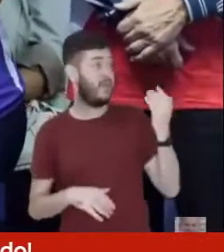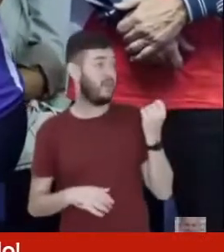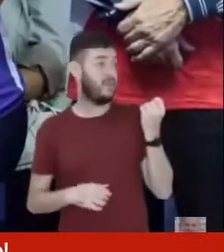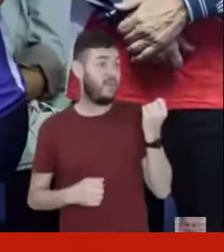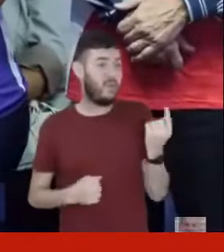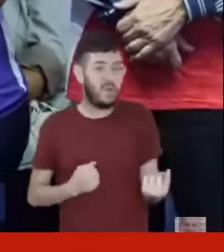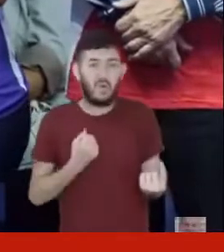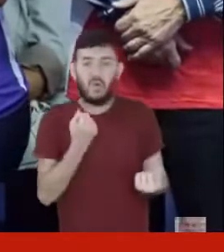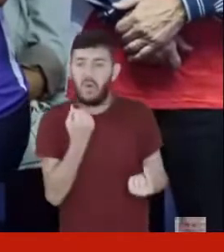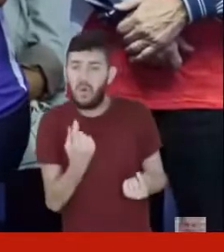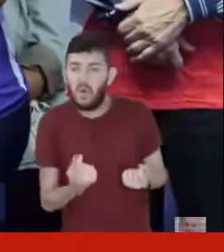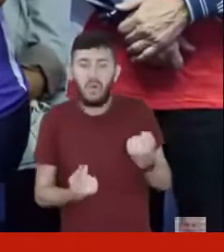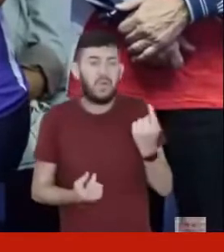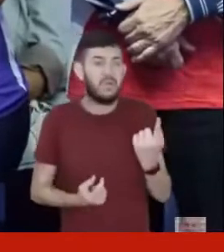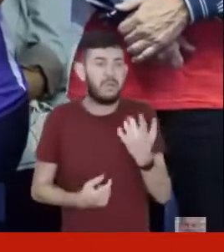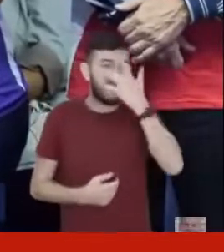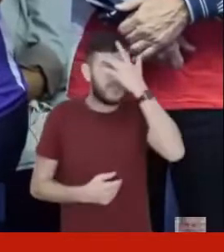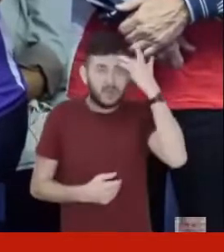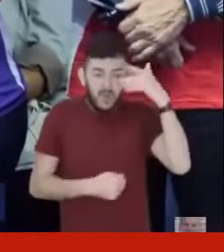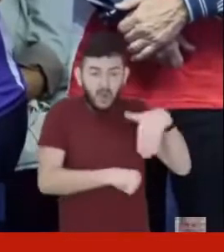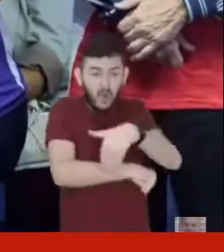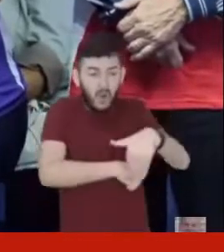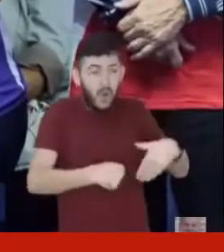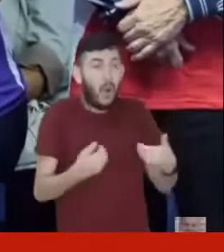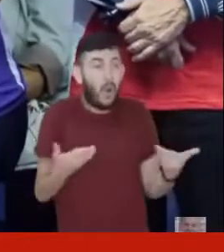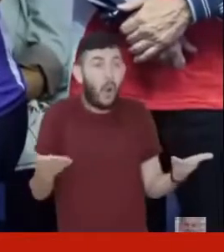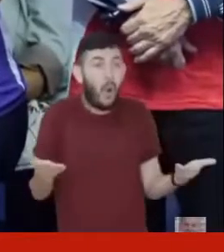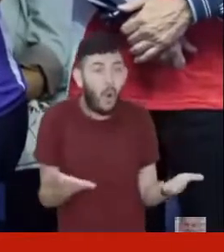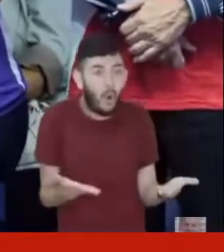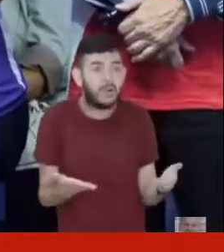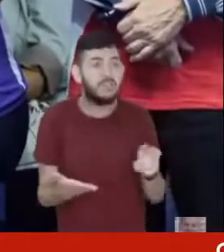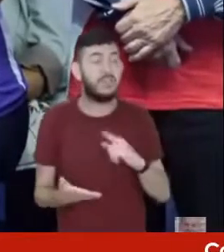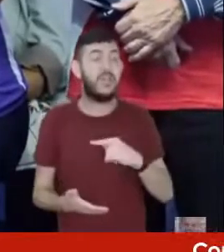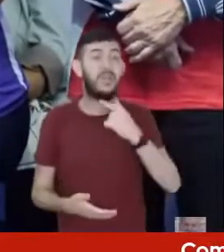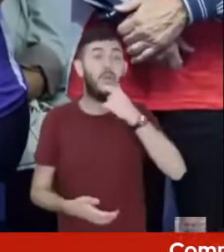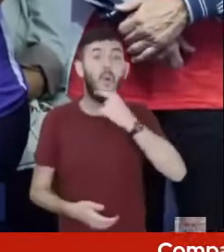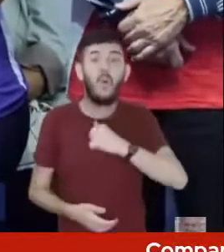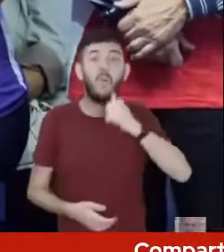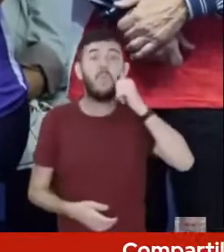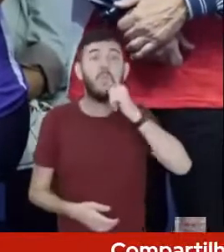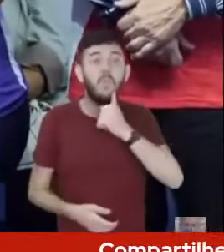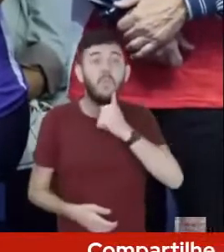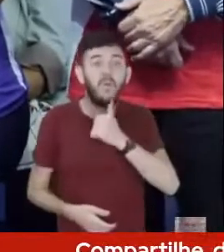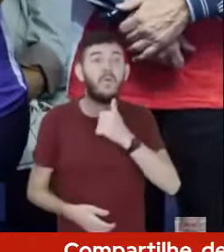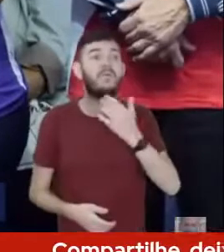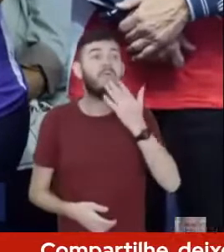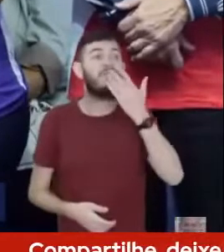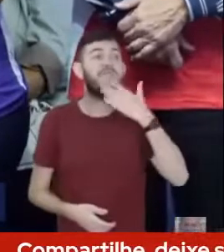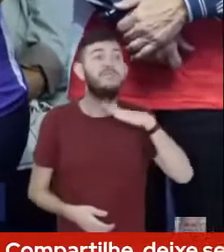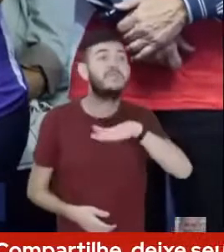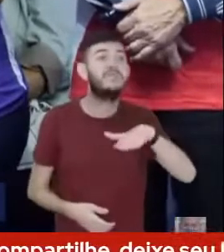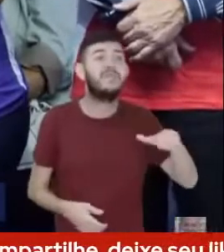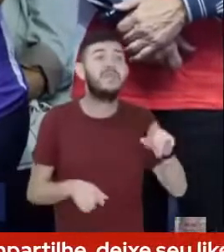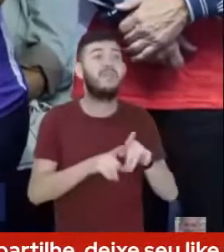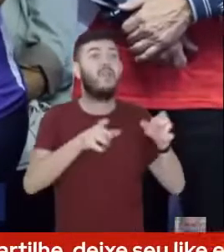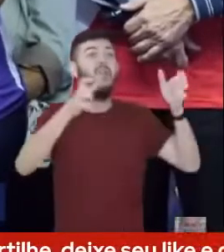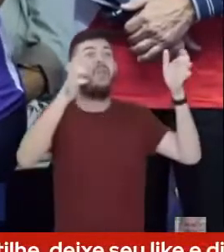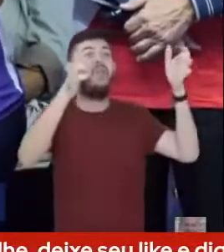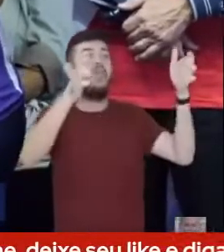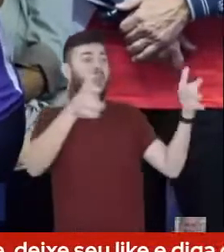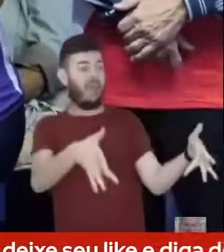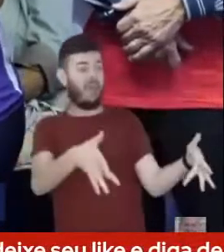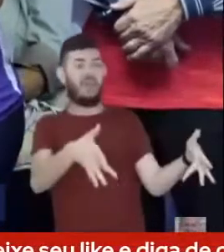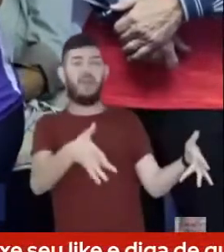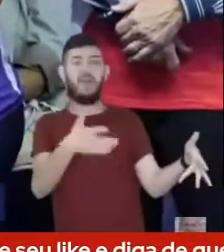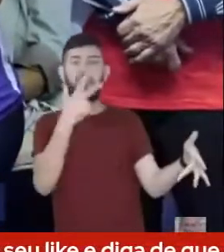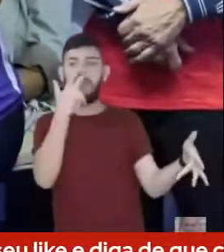homens, são mulheres e são crianças, jogados literalmente como se fossem lixo, como